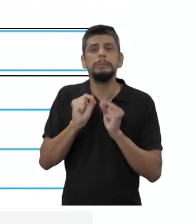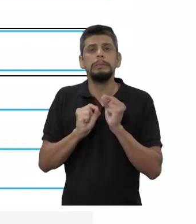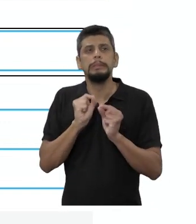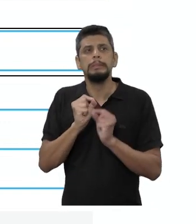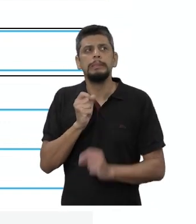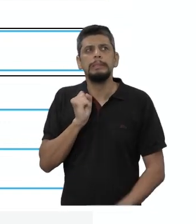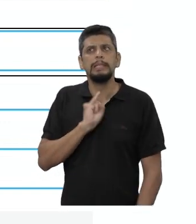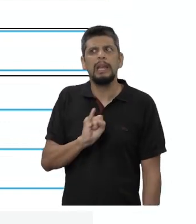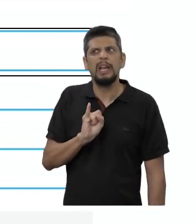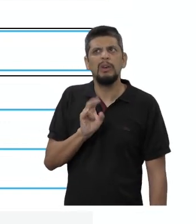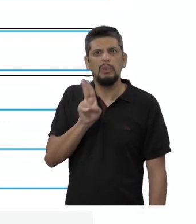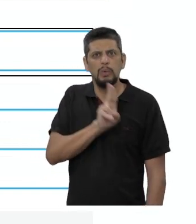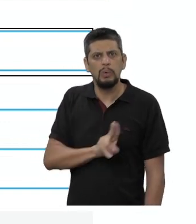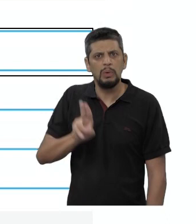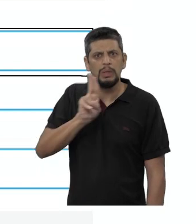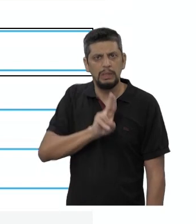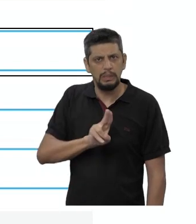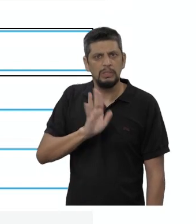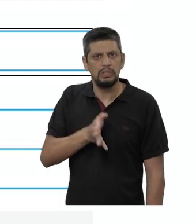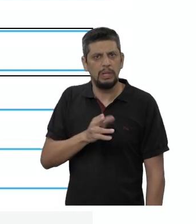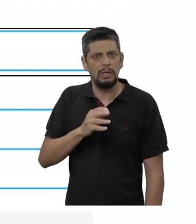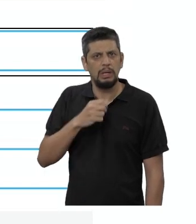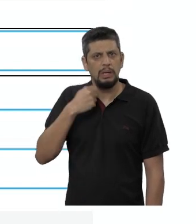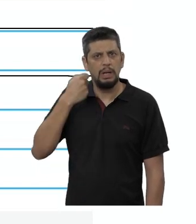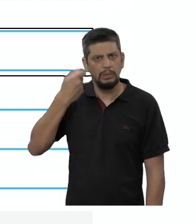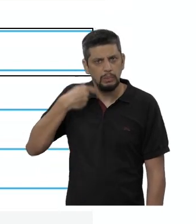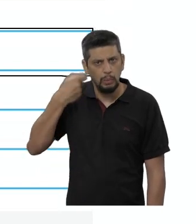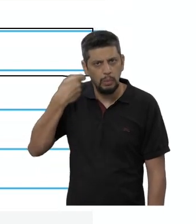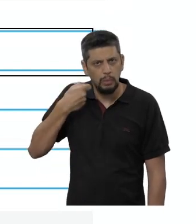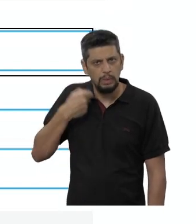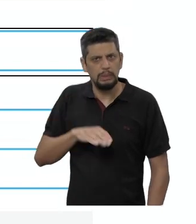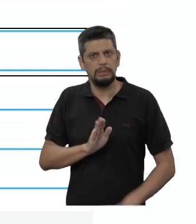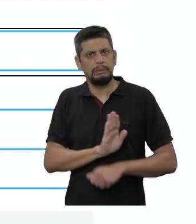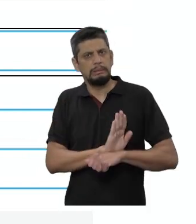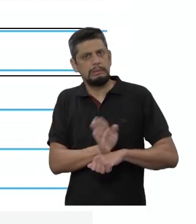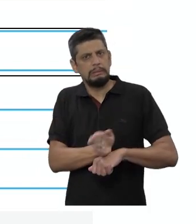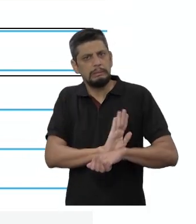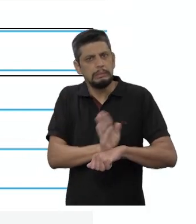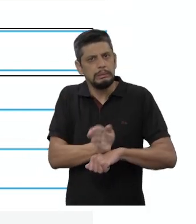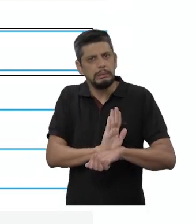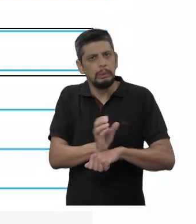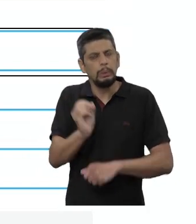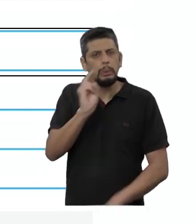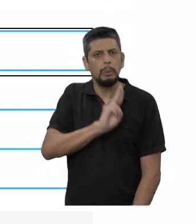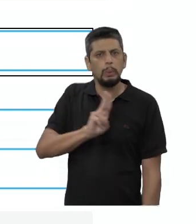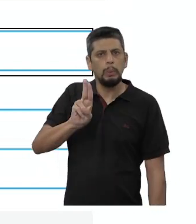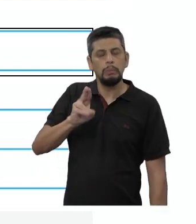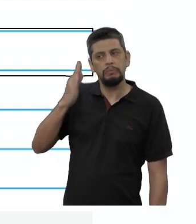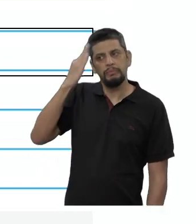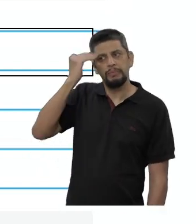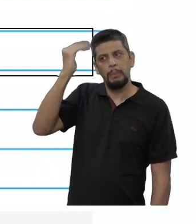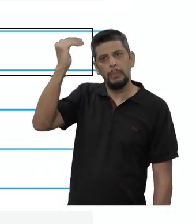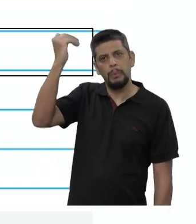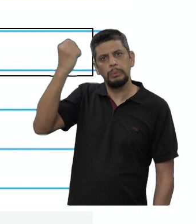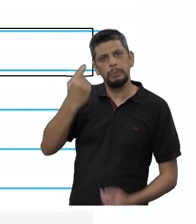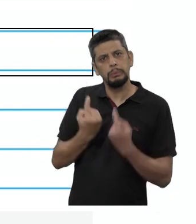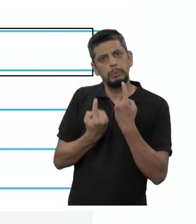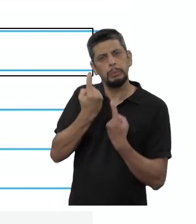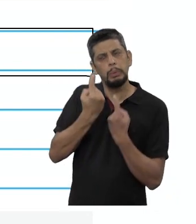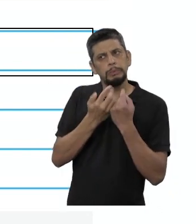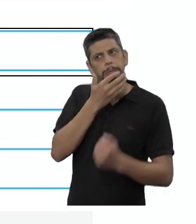quê? Será que a gente já usou a palavra ator? Será que é a palavra cinema ou famoso?